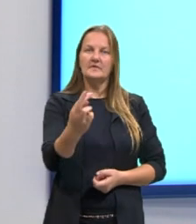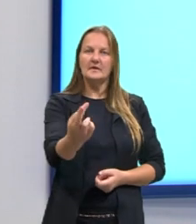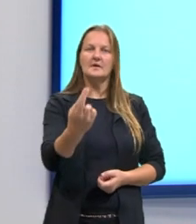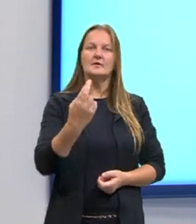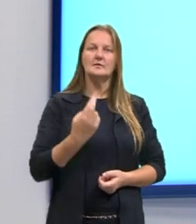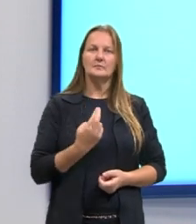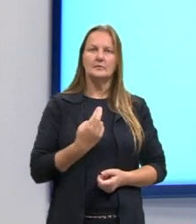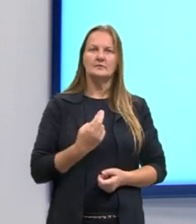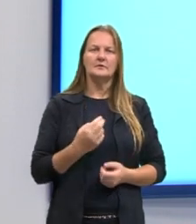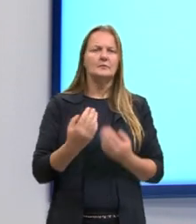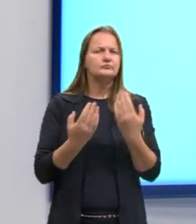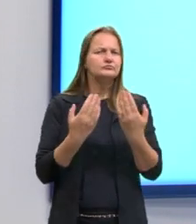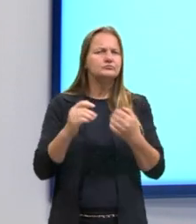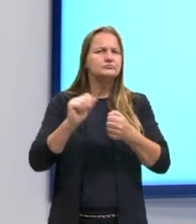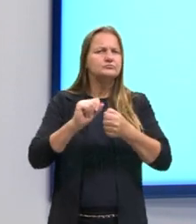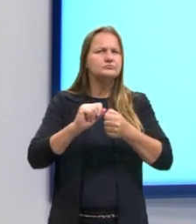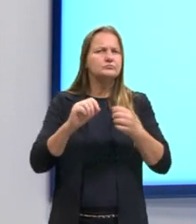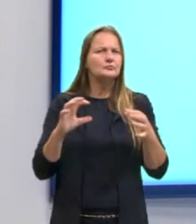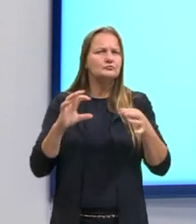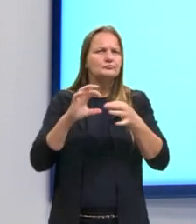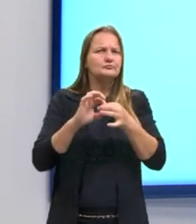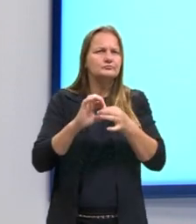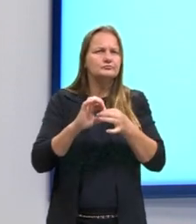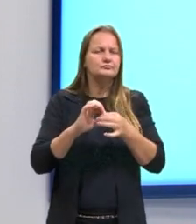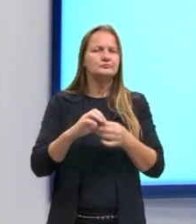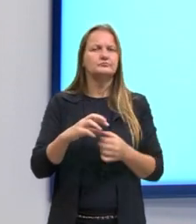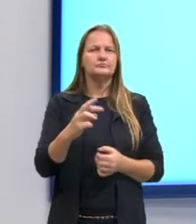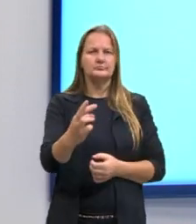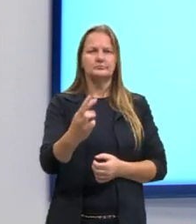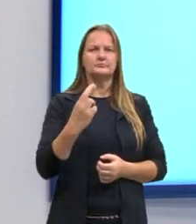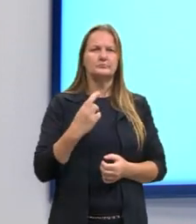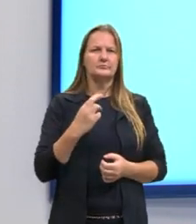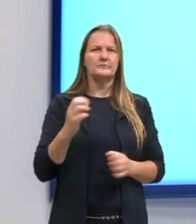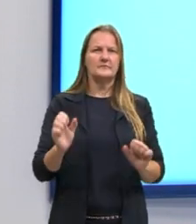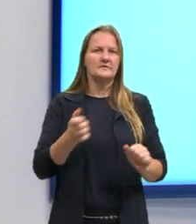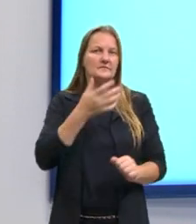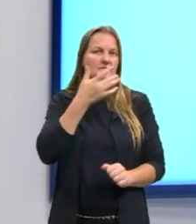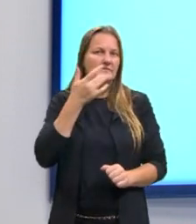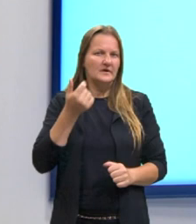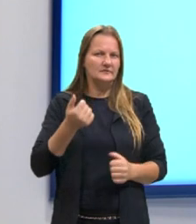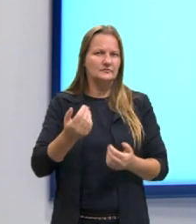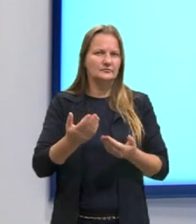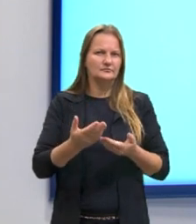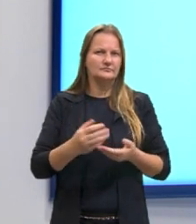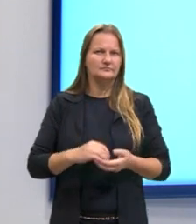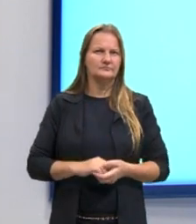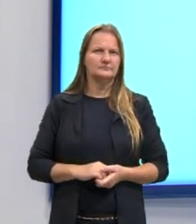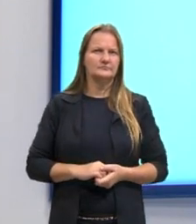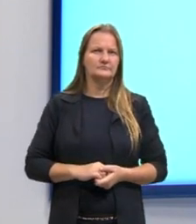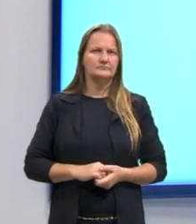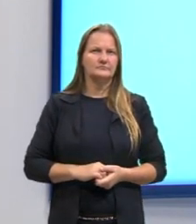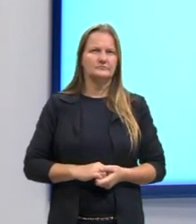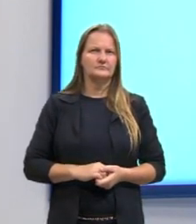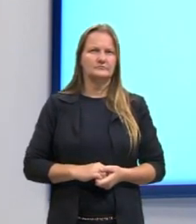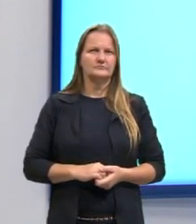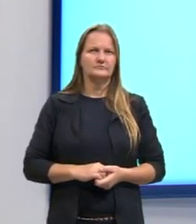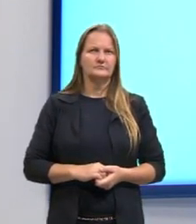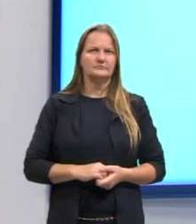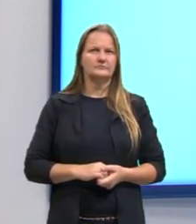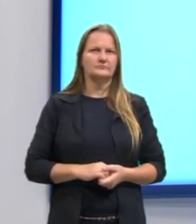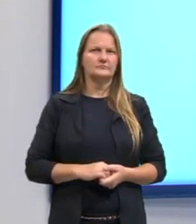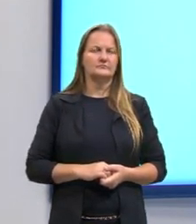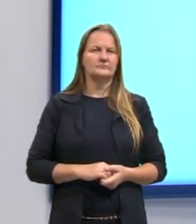gente consegue, então, fazer a associação a partir do gabarito que eu acho que fica mais fácil. Vamos lá. Ali nós temos, então,